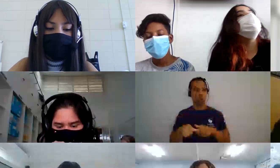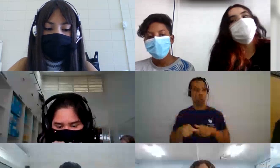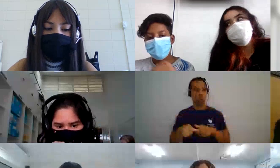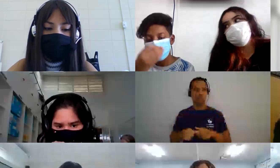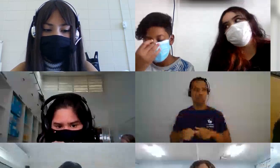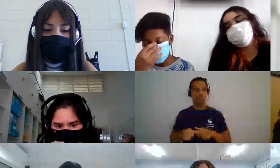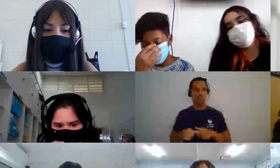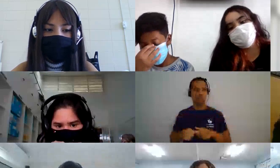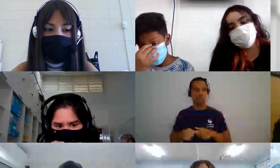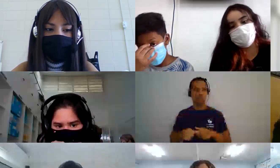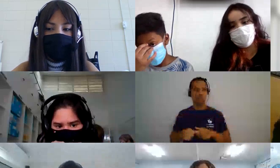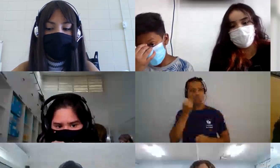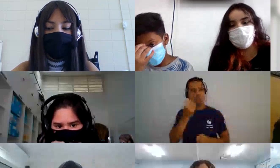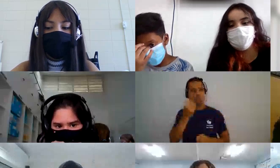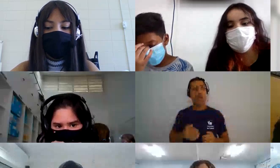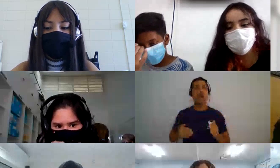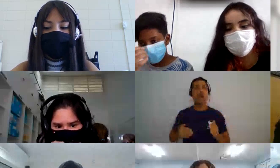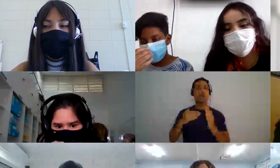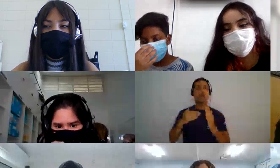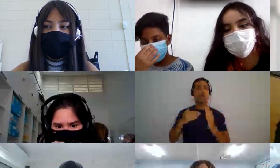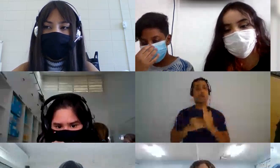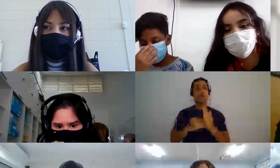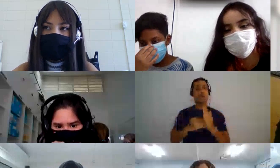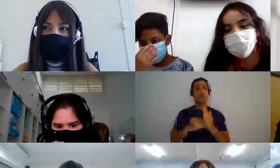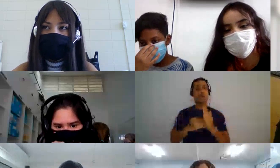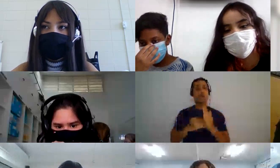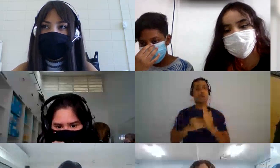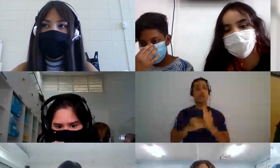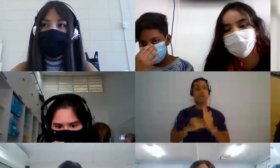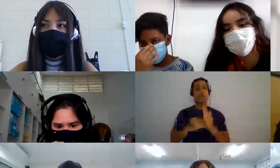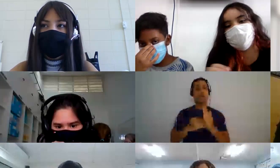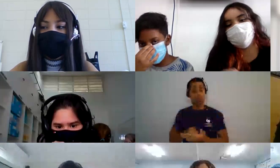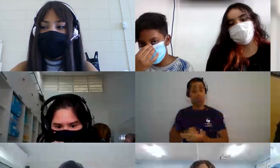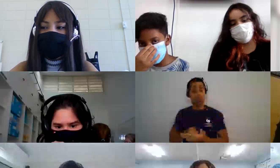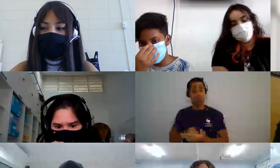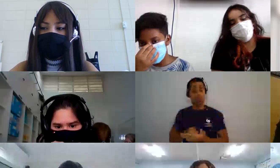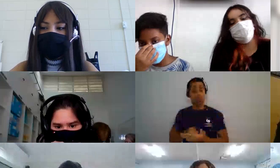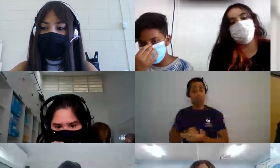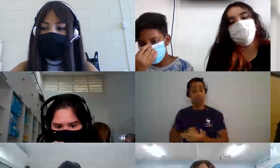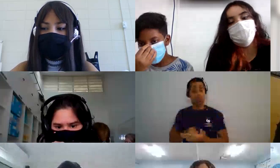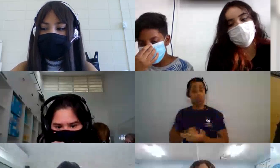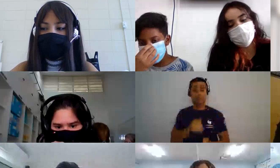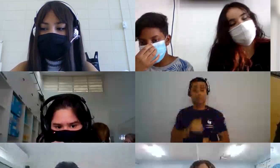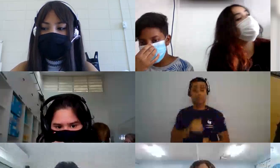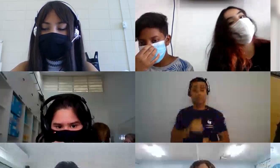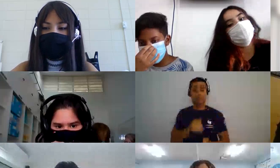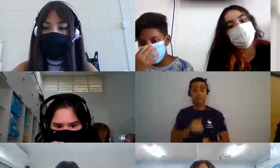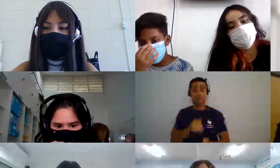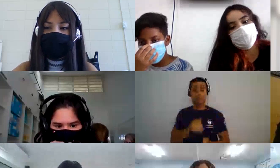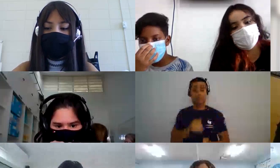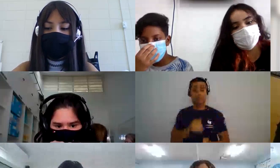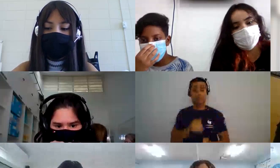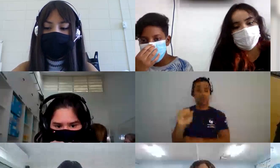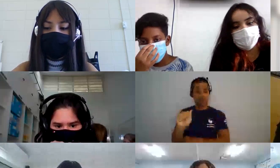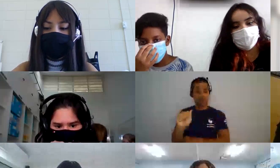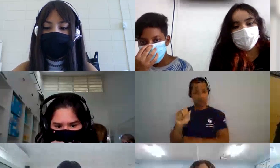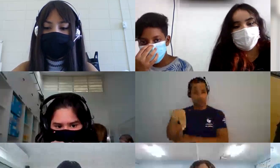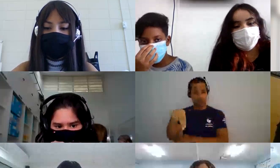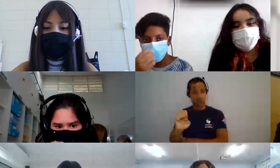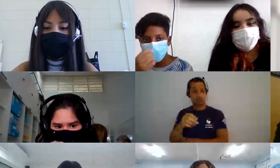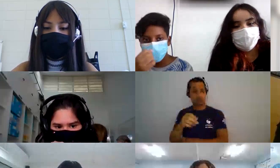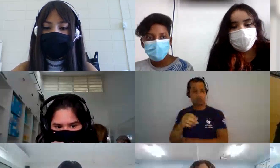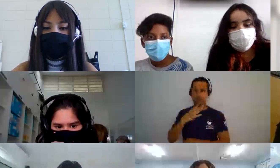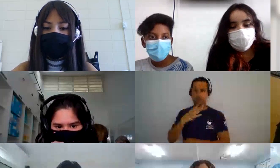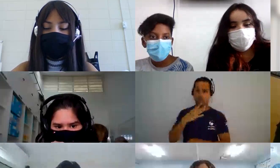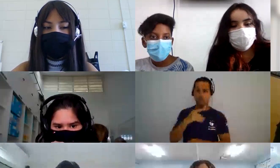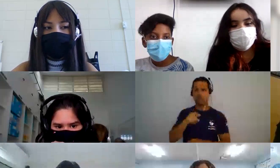a gente achar qual vai ser o nosso jeito da nossa vida. Por exemplo, a Rayane. Vocês conhecem, não sei se vocês conhecem